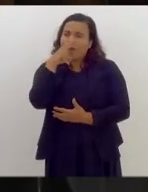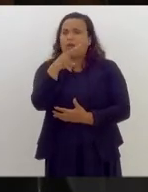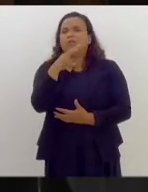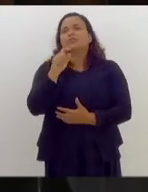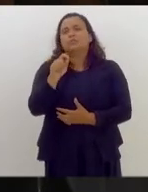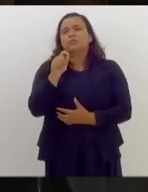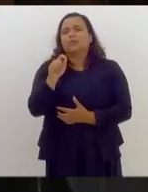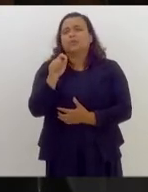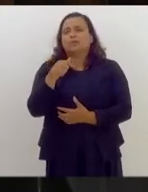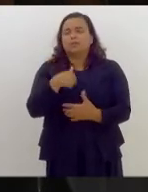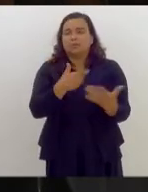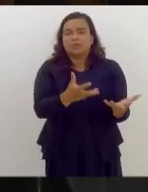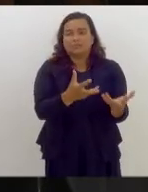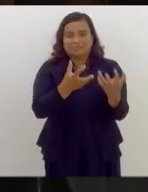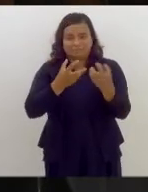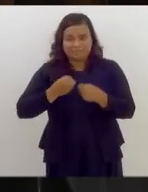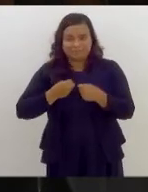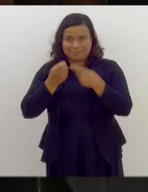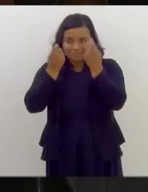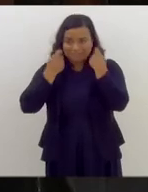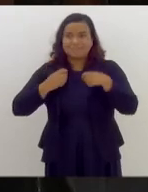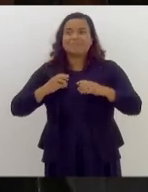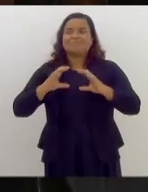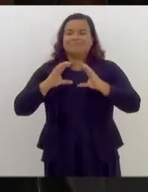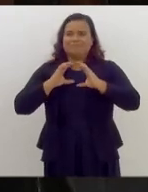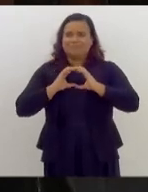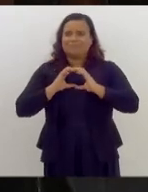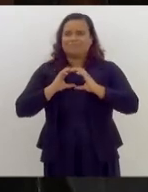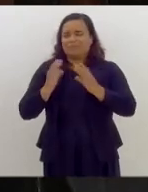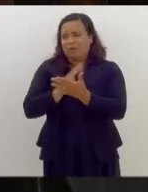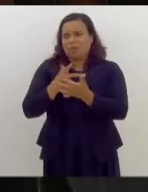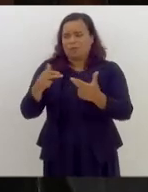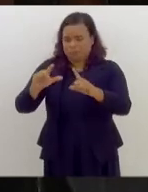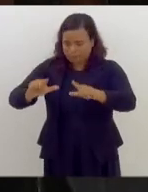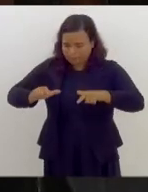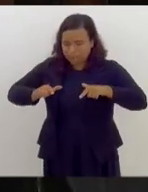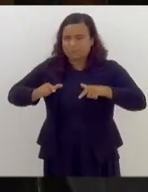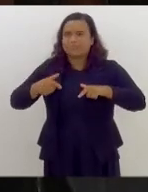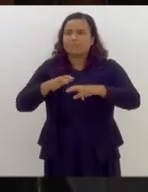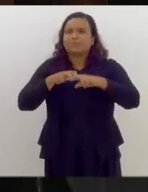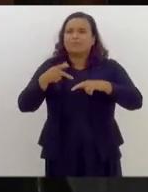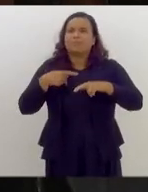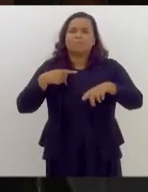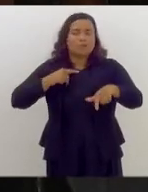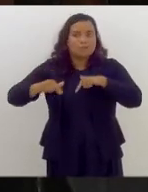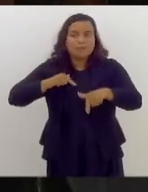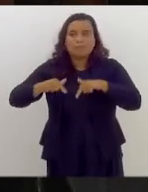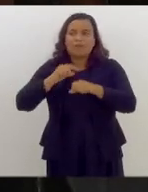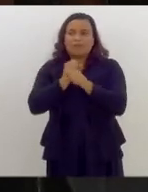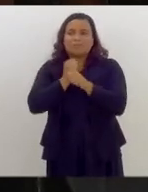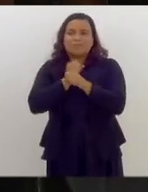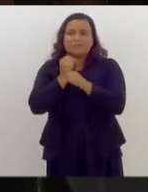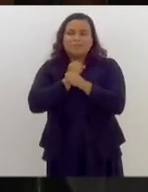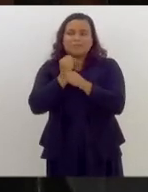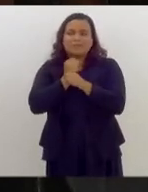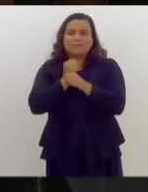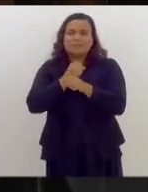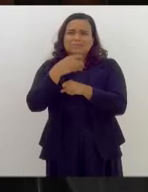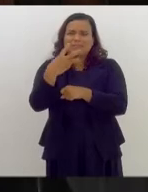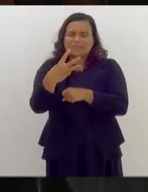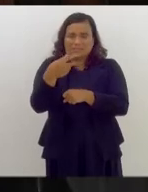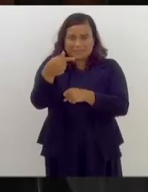quando eu recebo uma comenda em face do trabalho que eu já exerço há